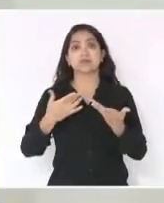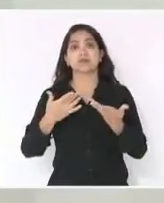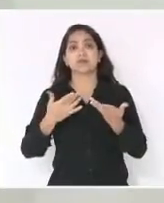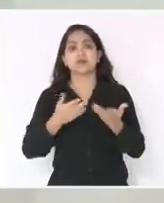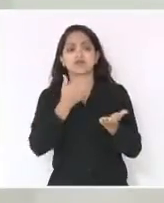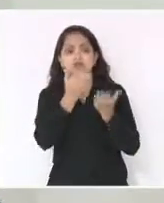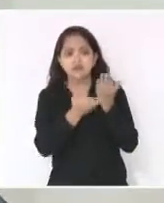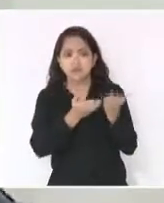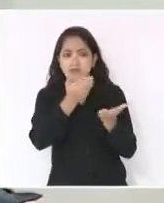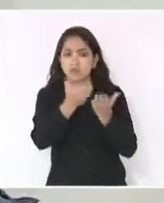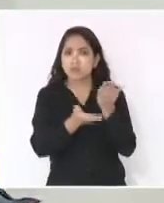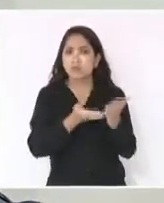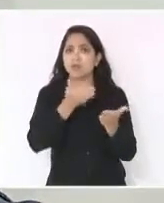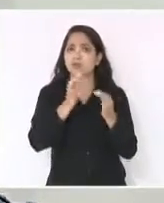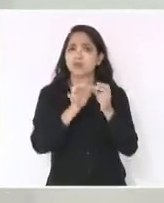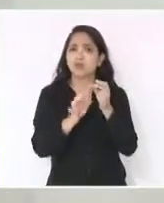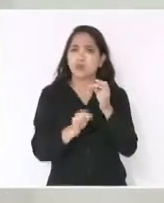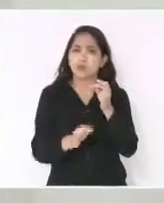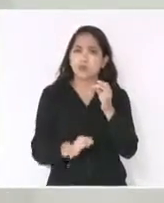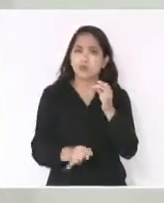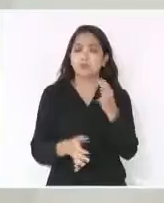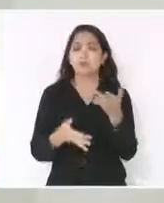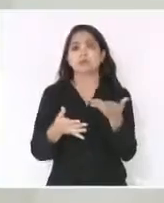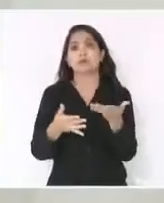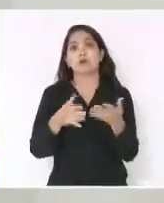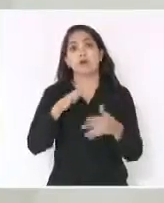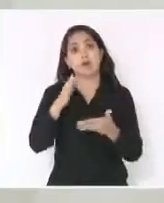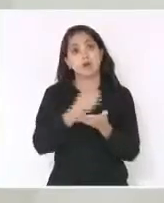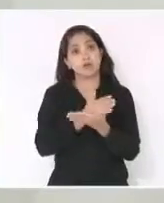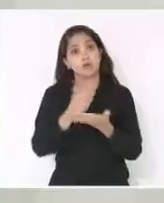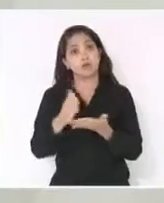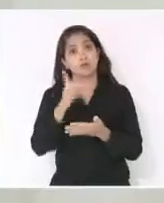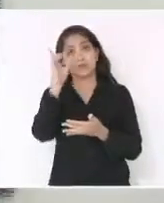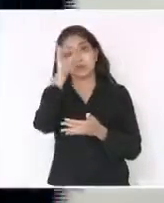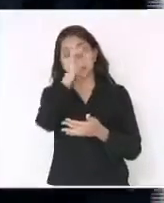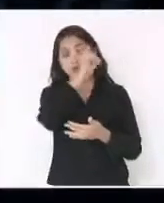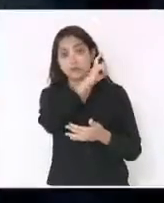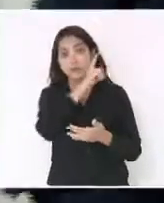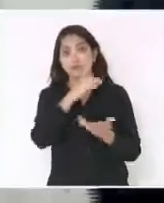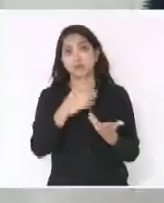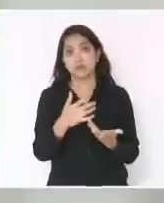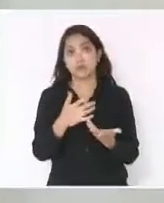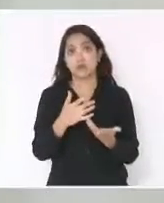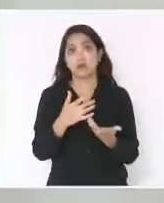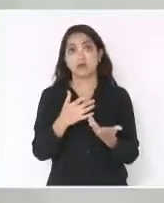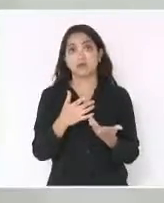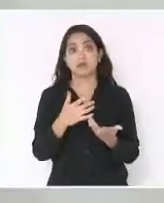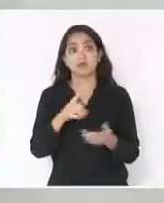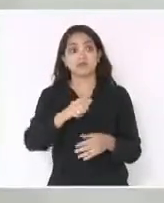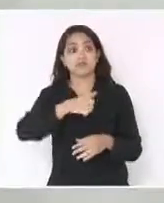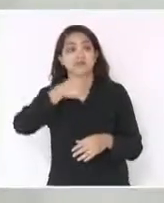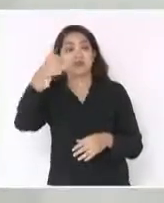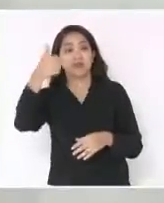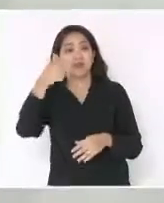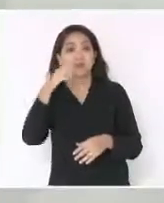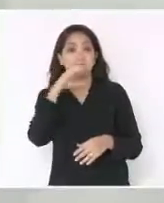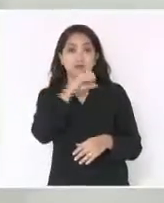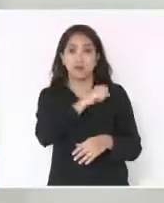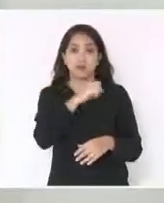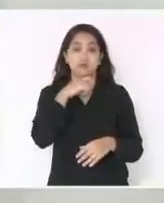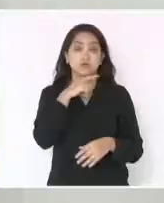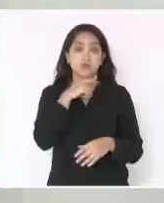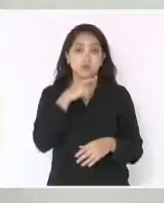internamento alguns até com dificuldade até de conseguir se recuperar outros em processos de